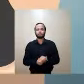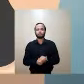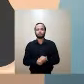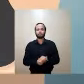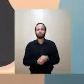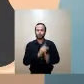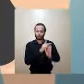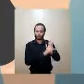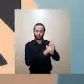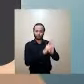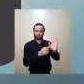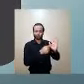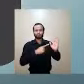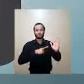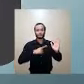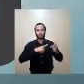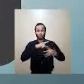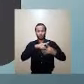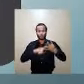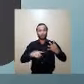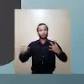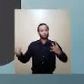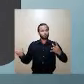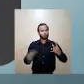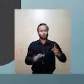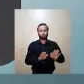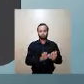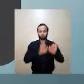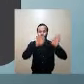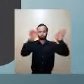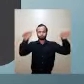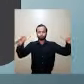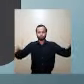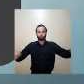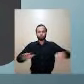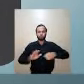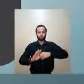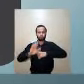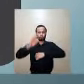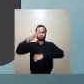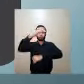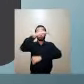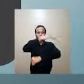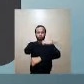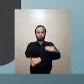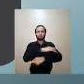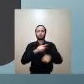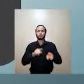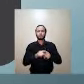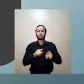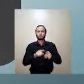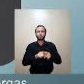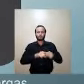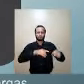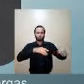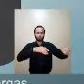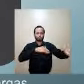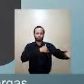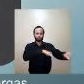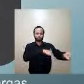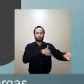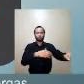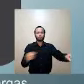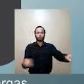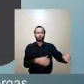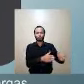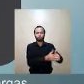Vamos fazer quatro viadutos. Um na Avenida Paraíba, com André Araújo. Dois na Rua Salvador. Além da duplicação